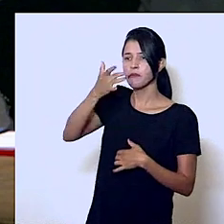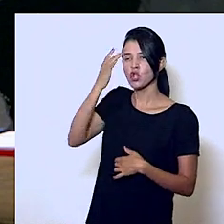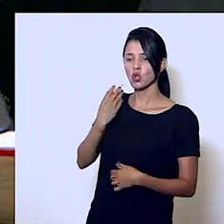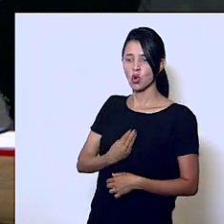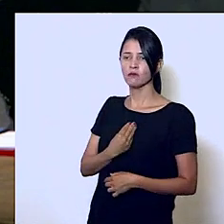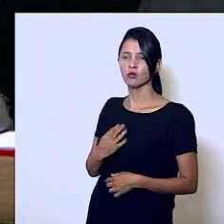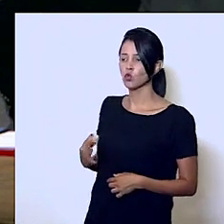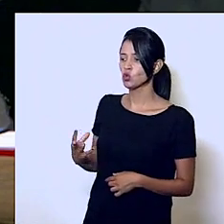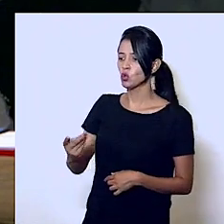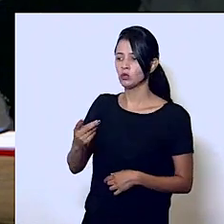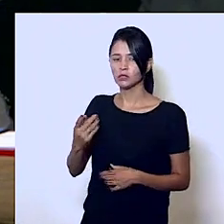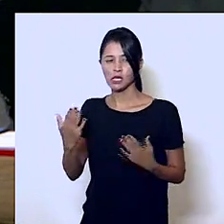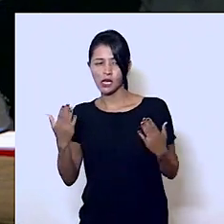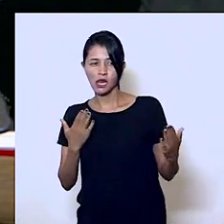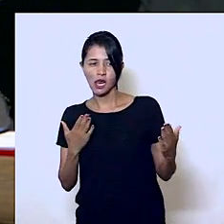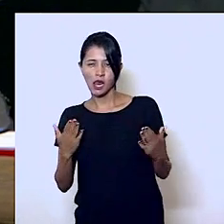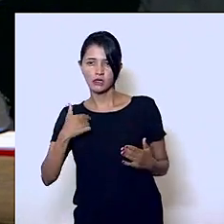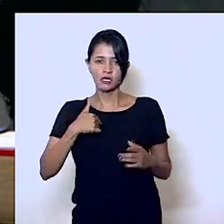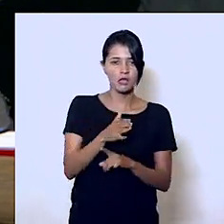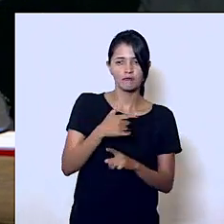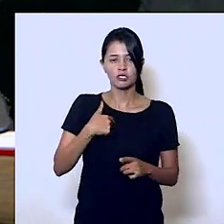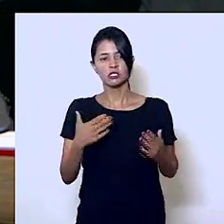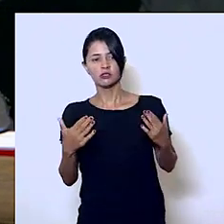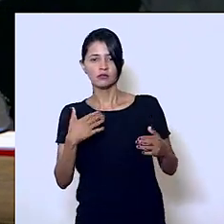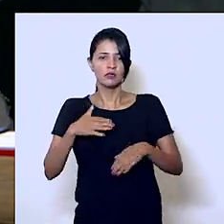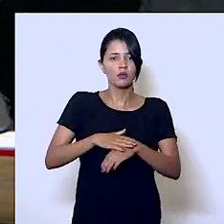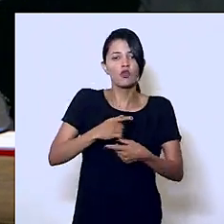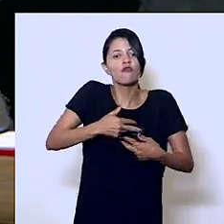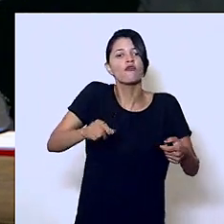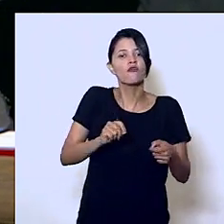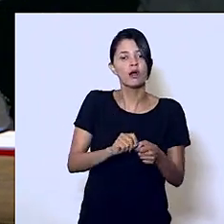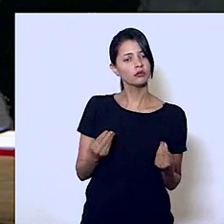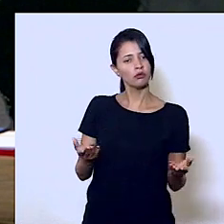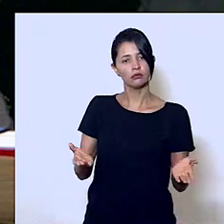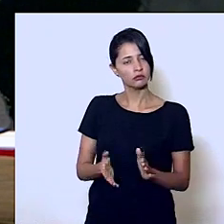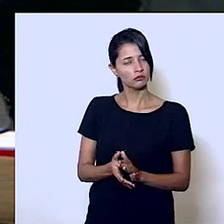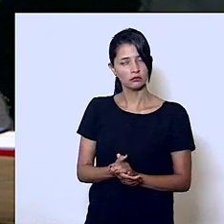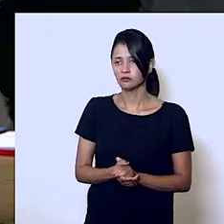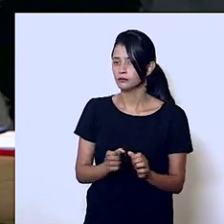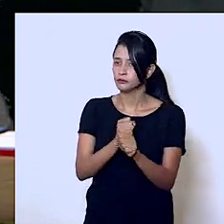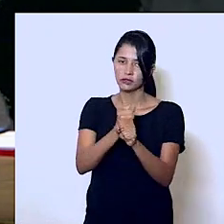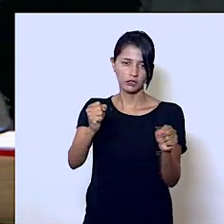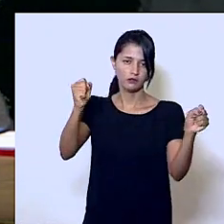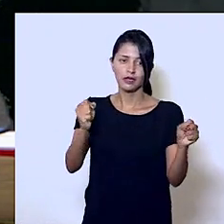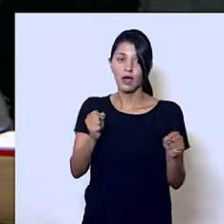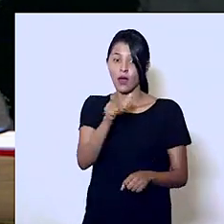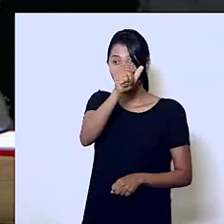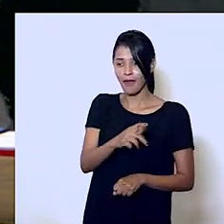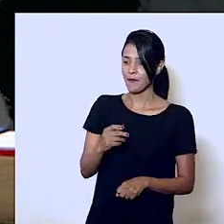desconfiando da minha diplomacia, desconfiando das minhas atitudes, etc. O Paulo descobriu. O Paulo descobriu, logo nos primeiros contatos,